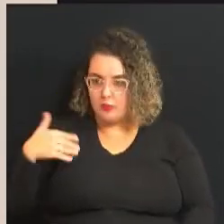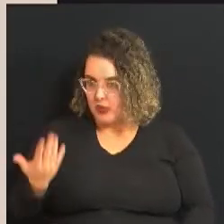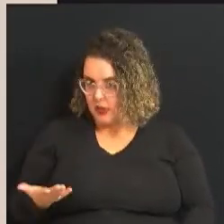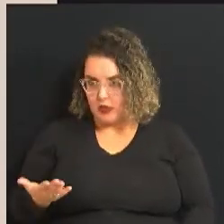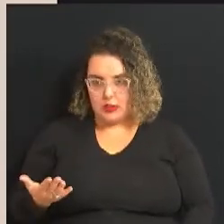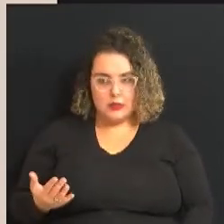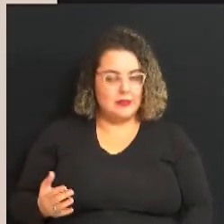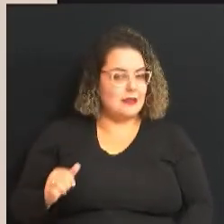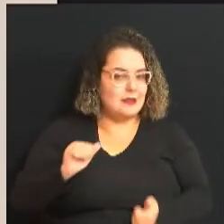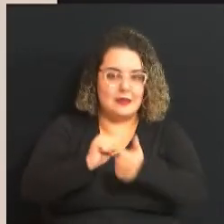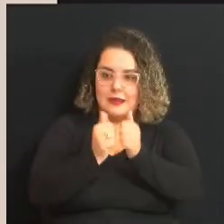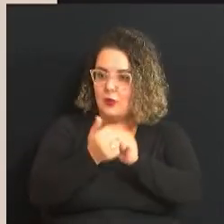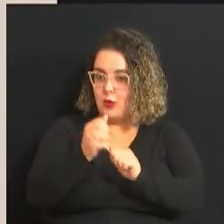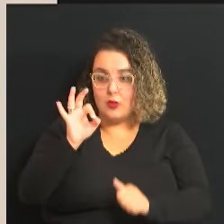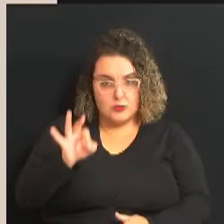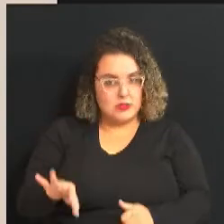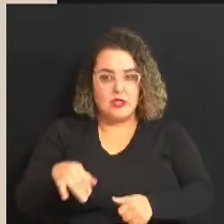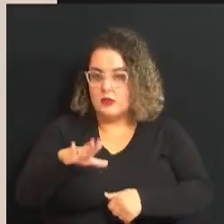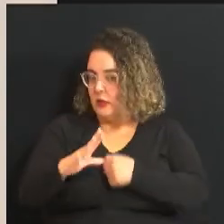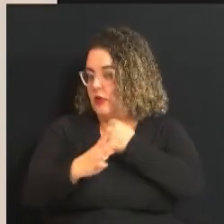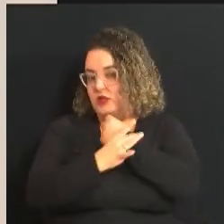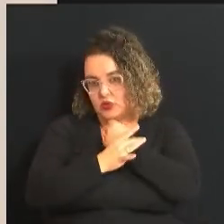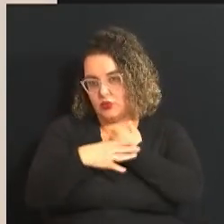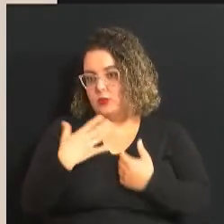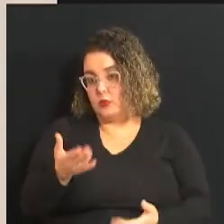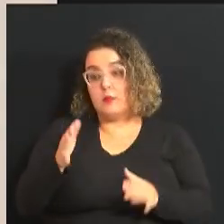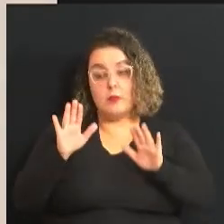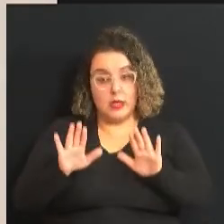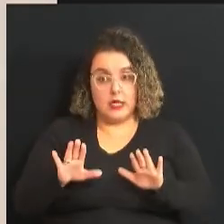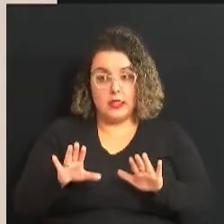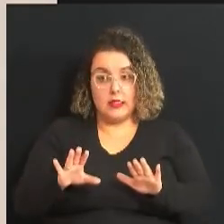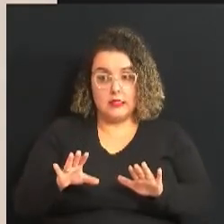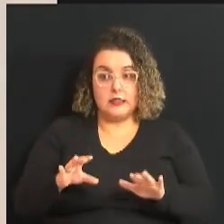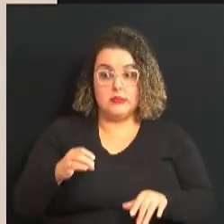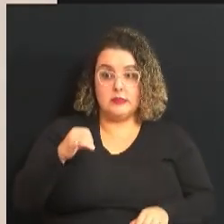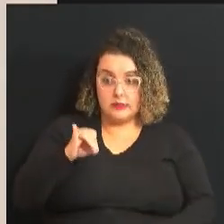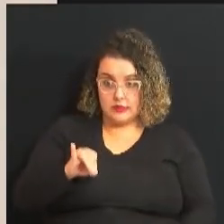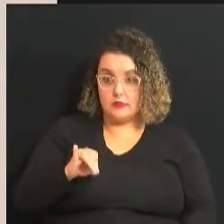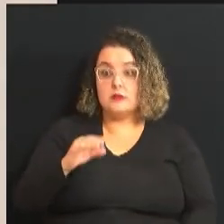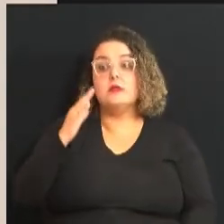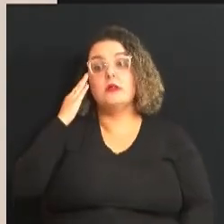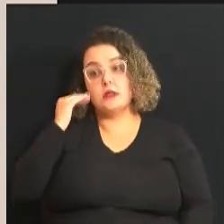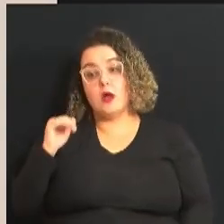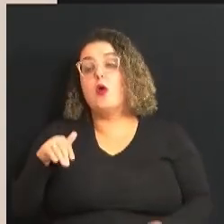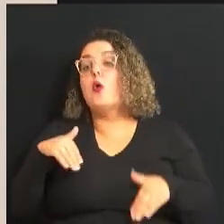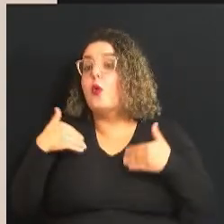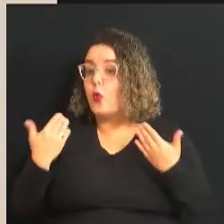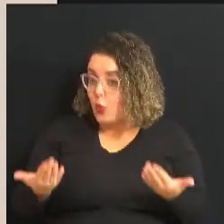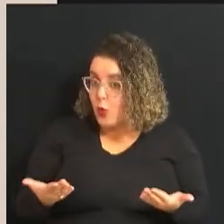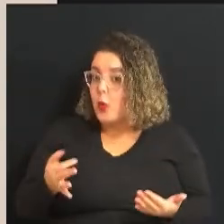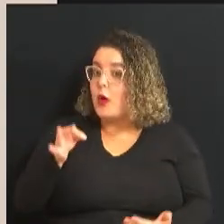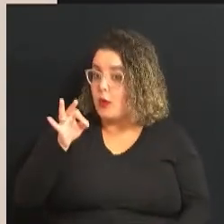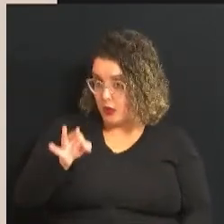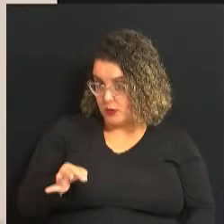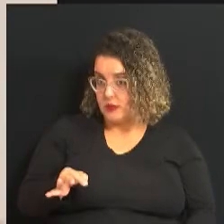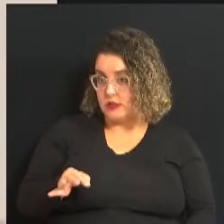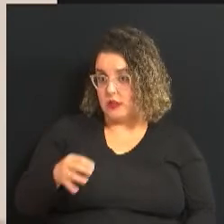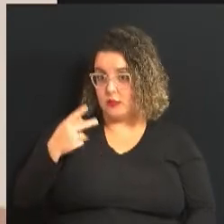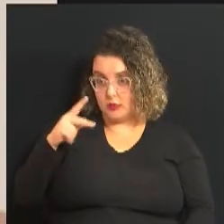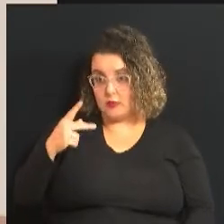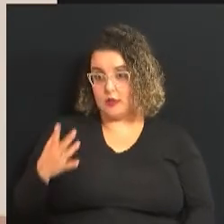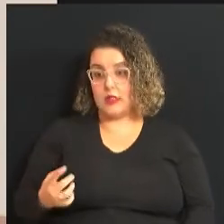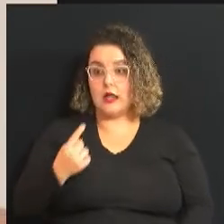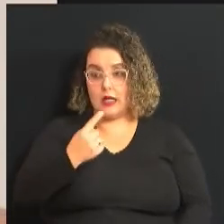mais adequado nem o mais seguro para você. Mas, uma vez que você já sabe qual que é o método mais adequado, cada um deles tem um